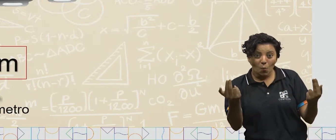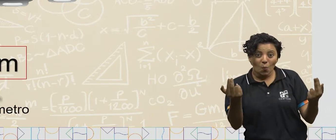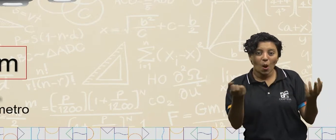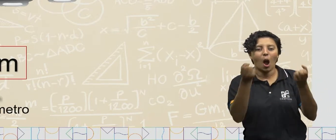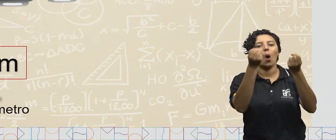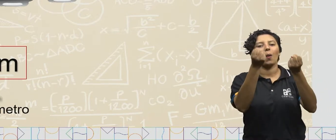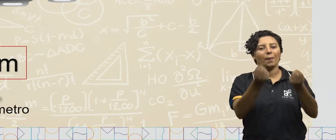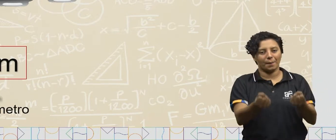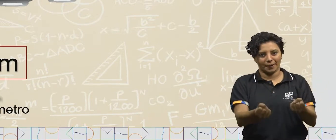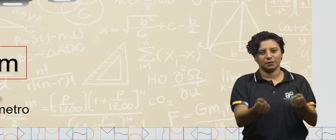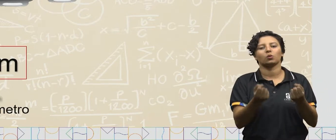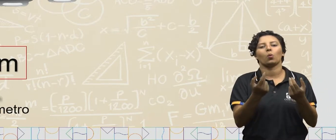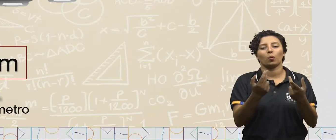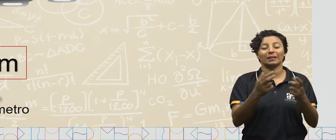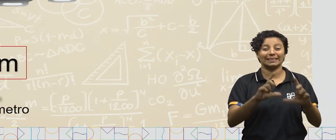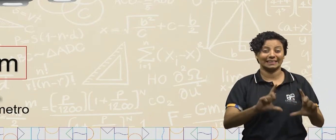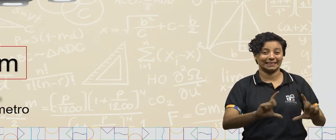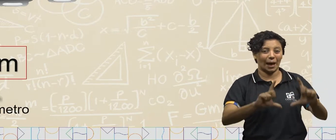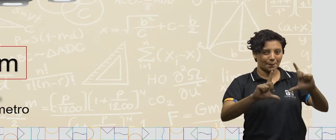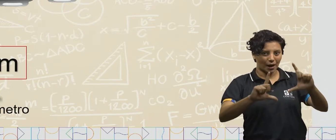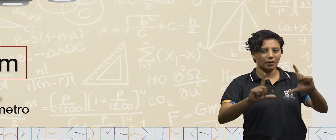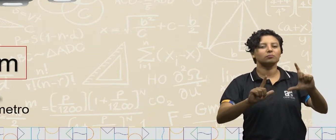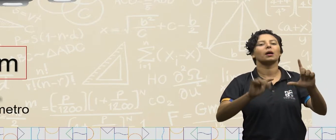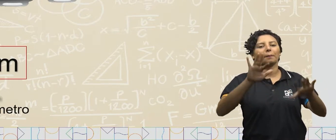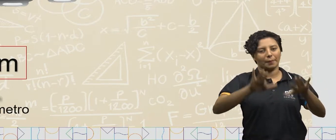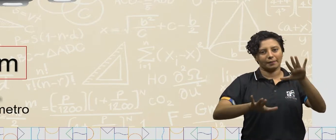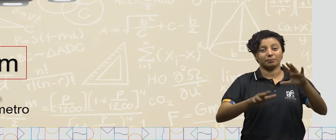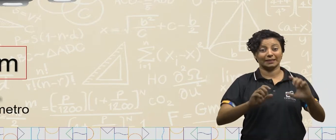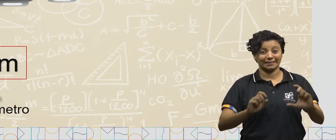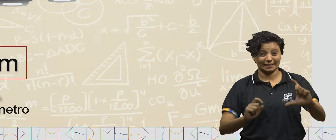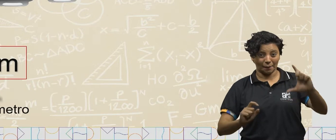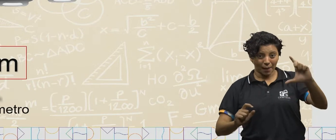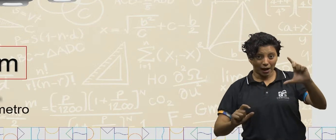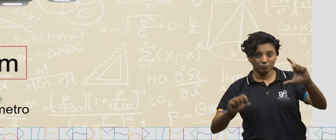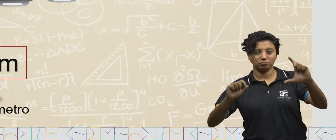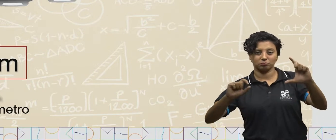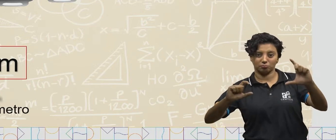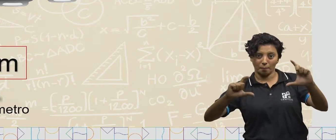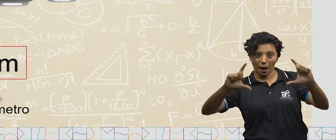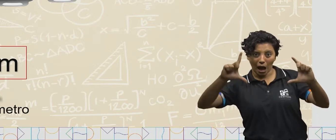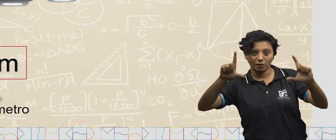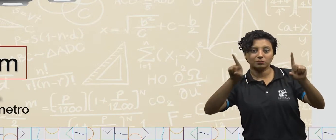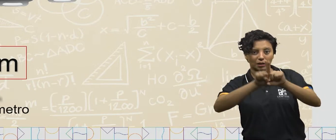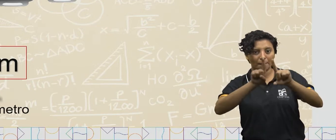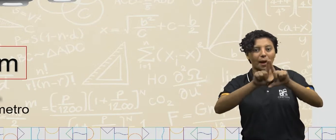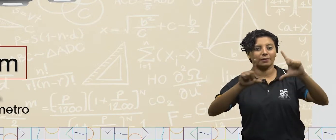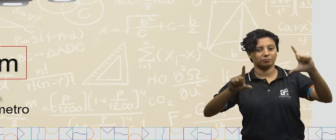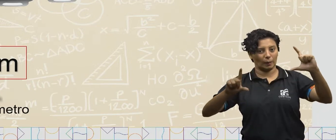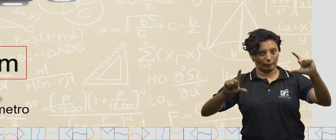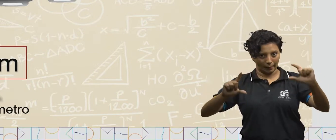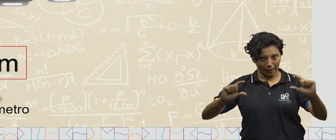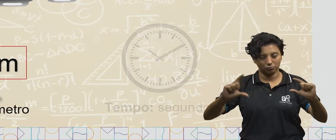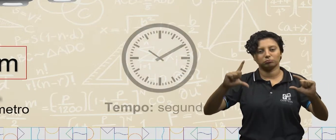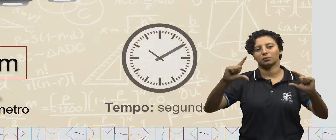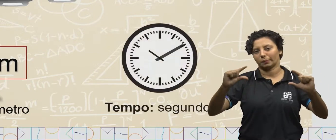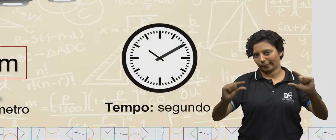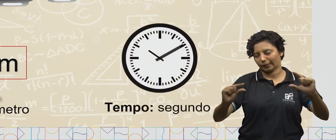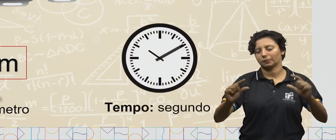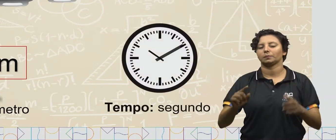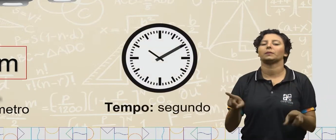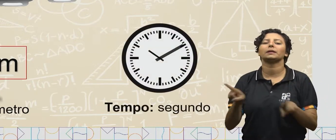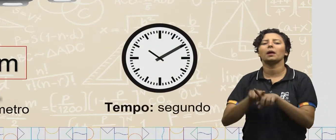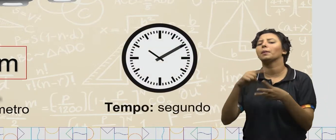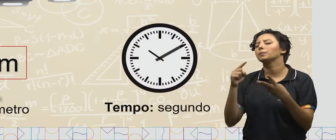peso acompanha o tamanho, como vocês podem ver aí. Temos também o tempo. A